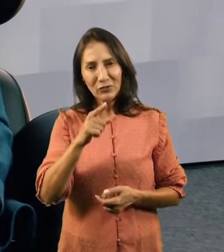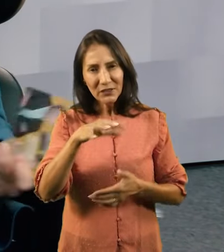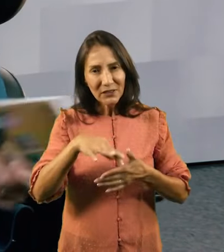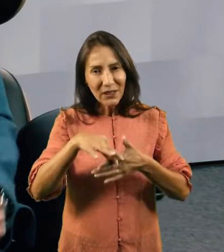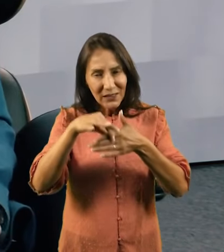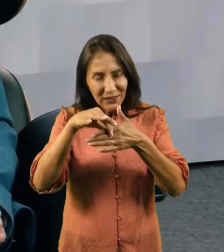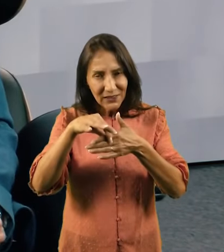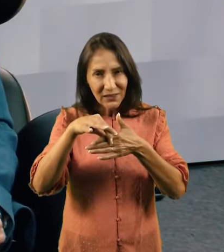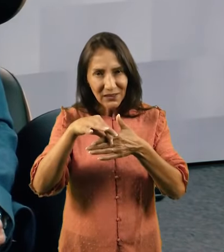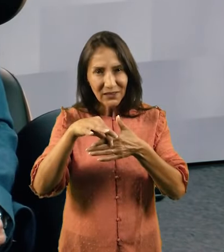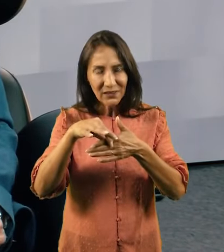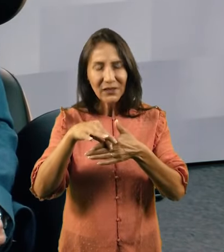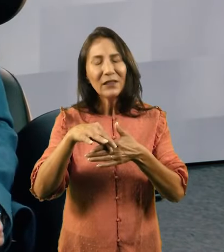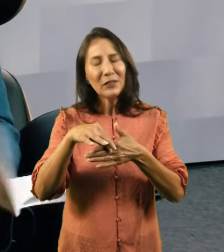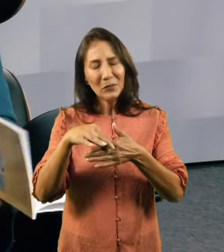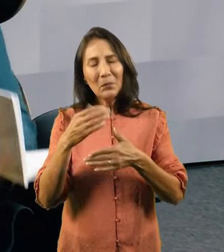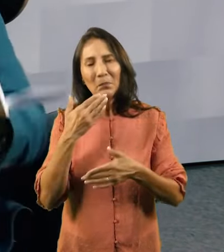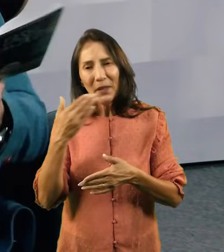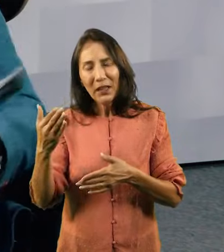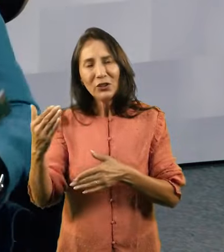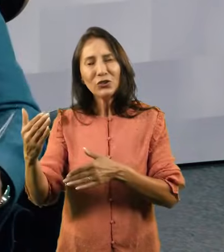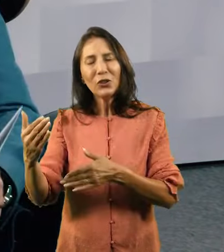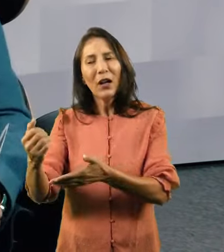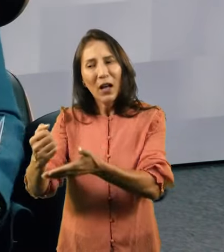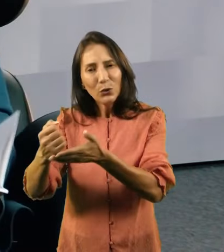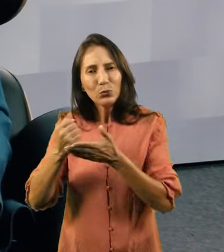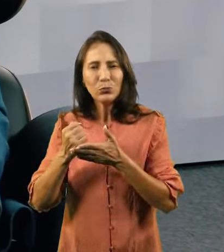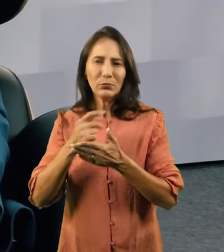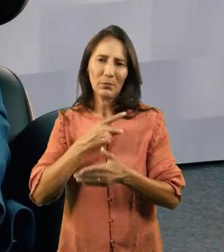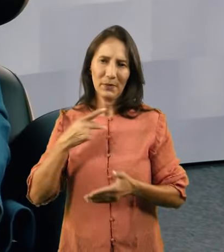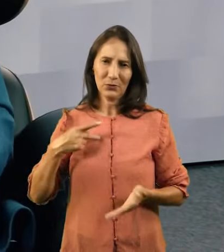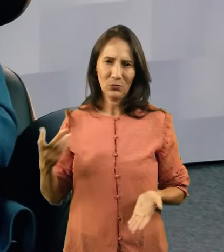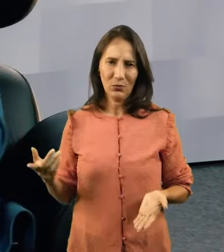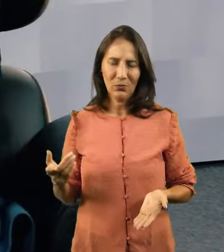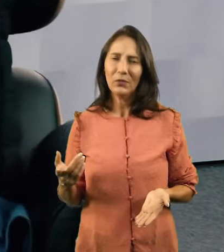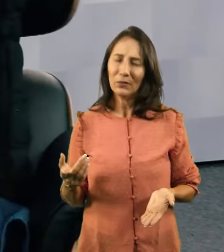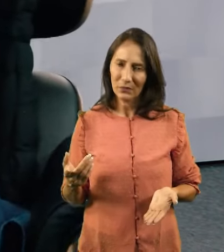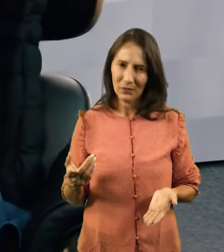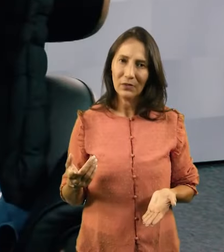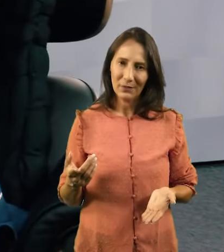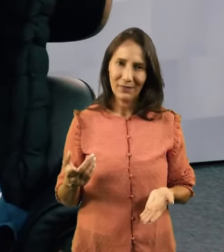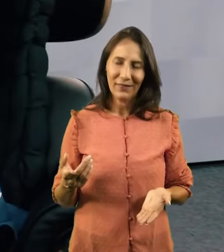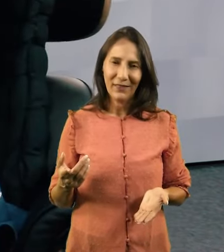um advogado, separar? Não, vamos investir